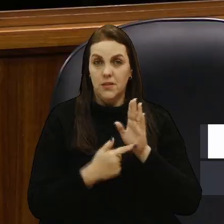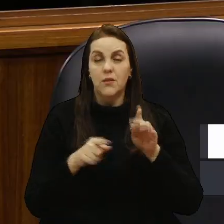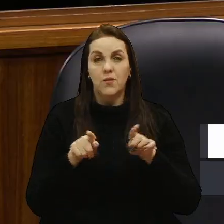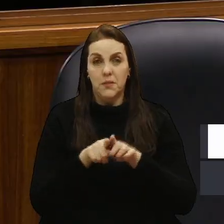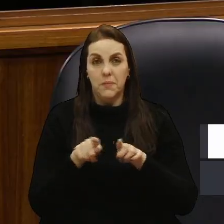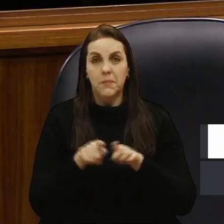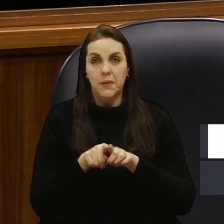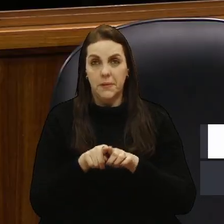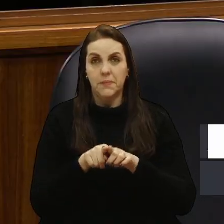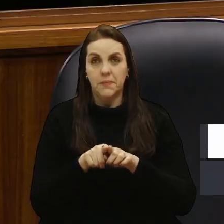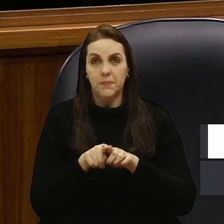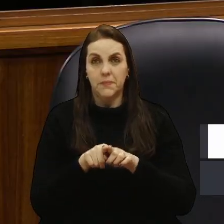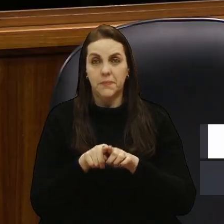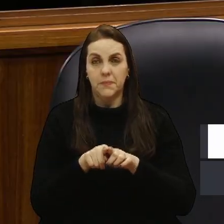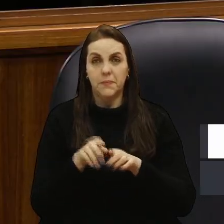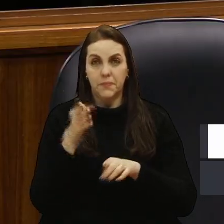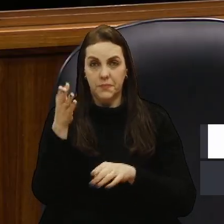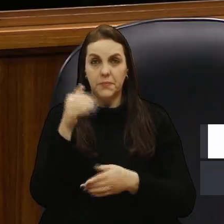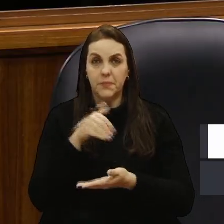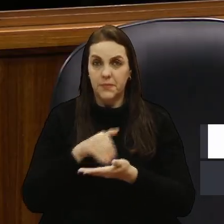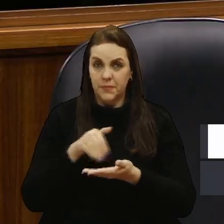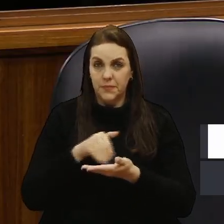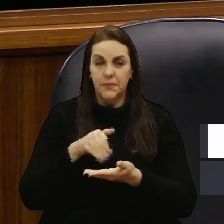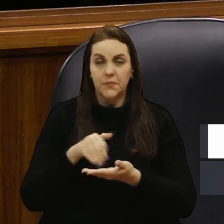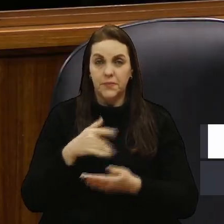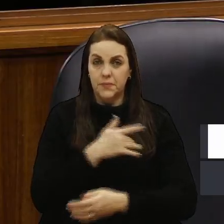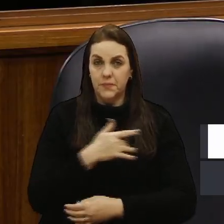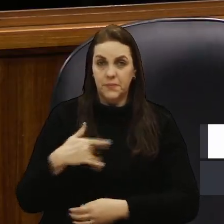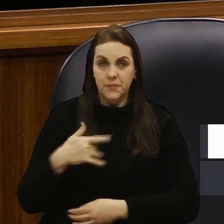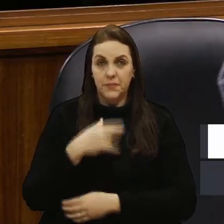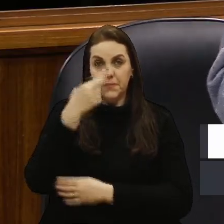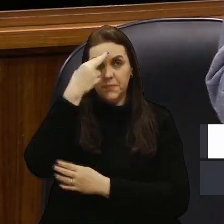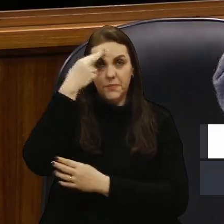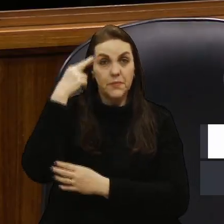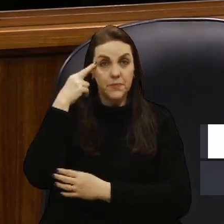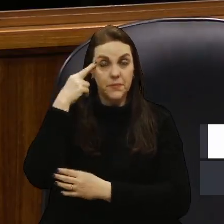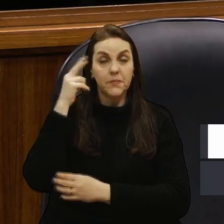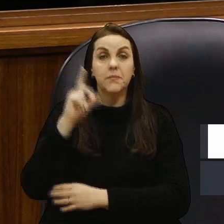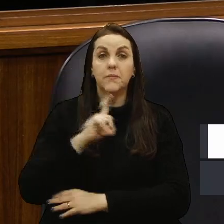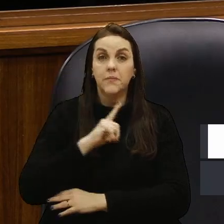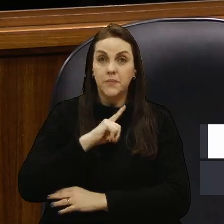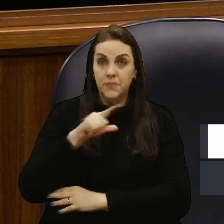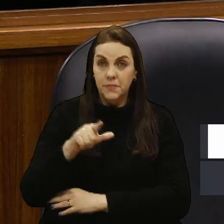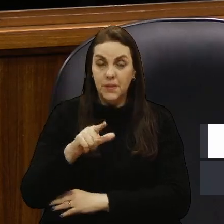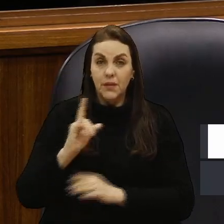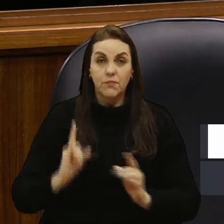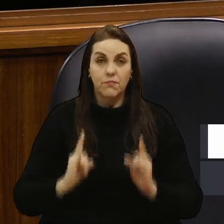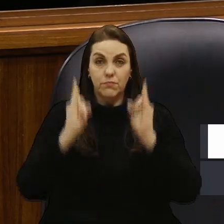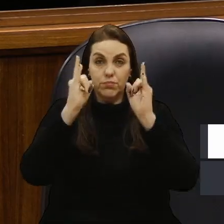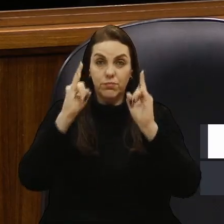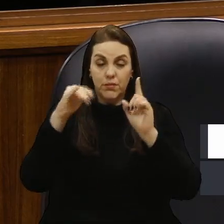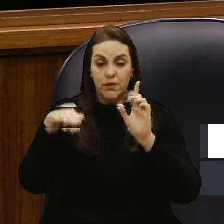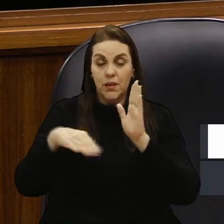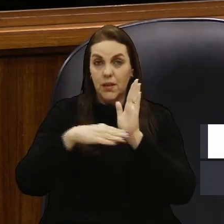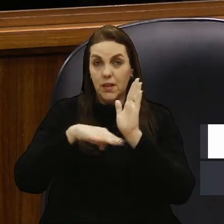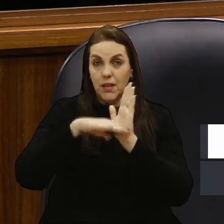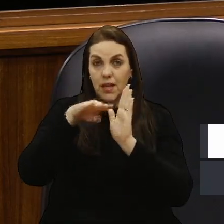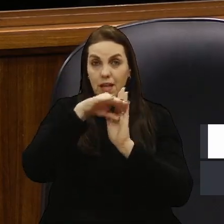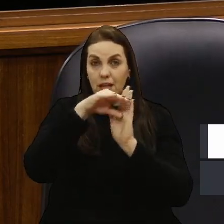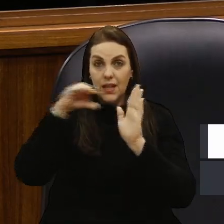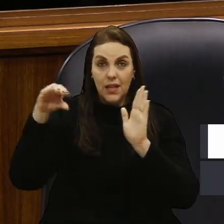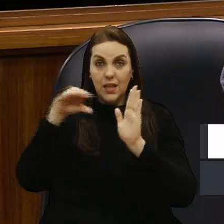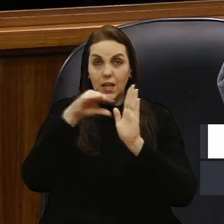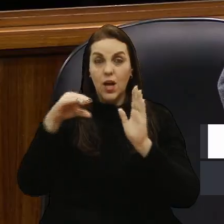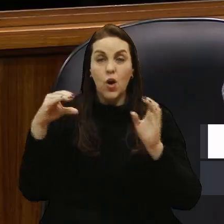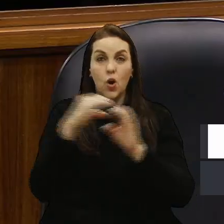pelo secretário de Saúde, Rafael Bueno, que há um andar inteiro do Hospital Saúde que